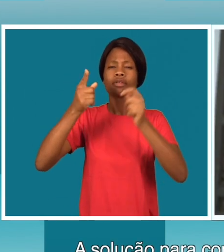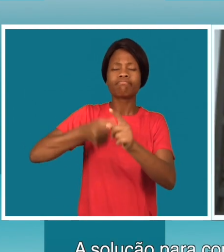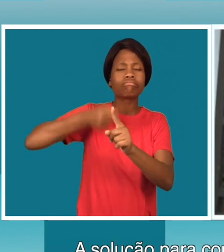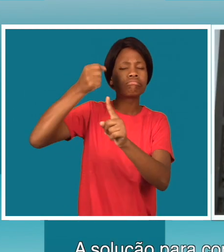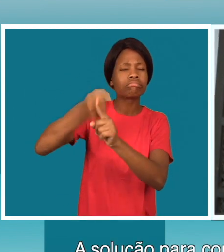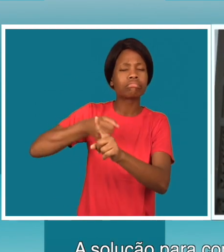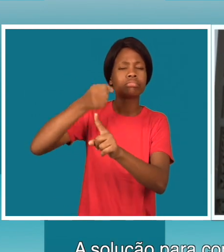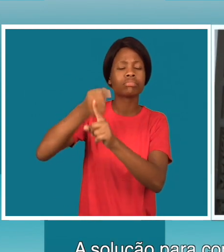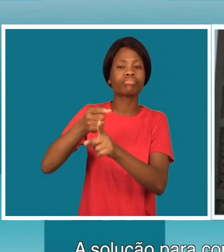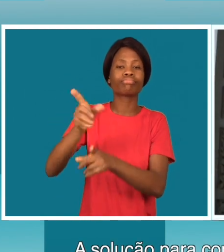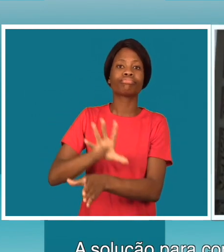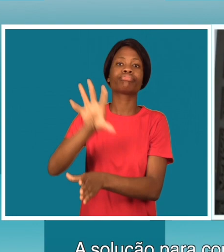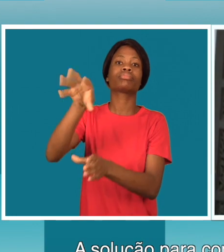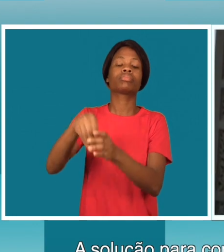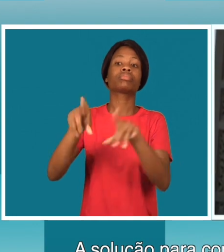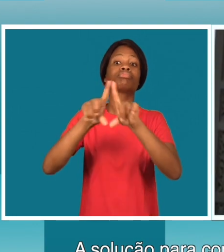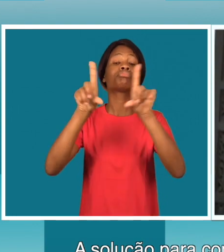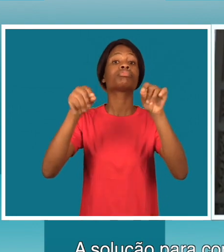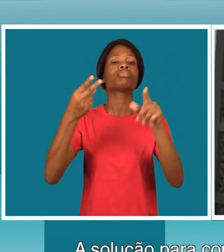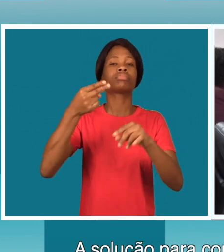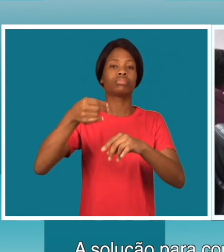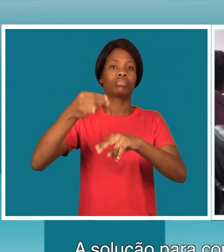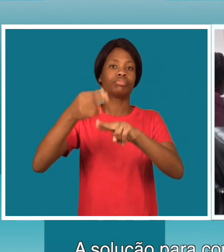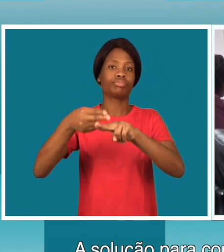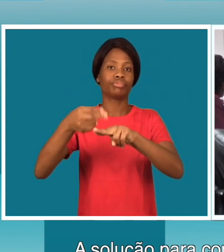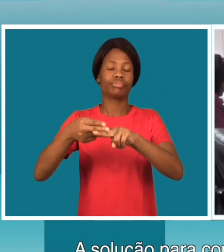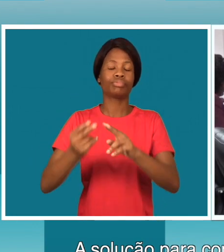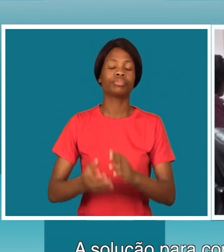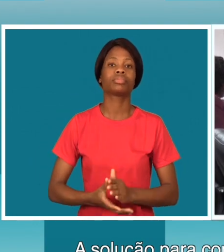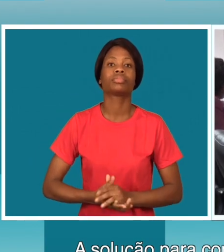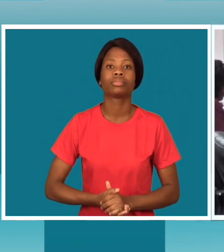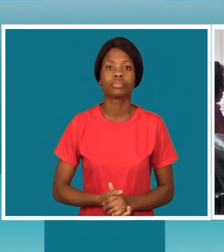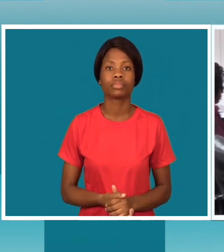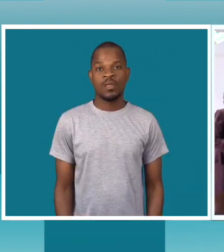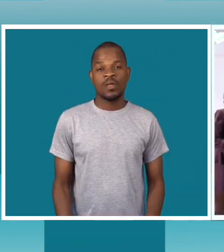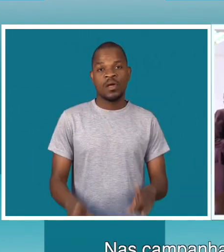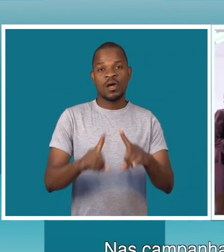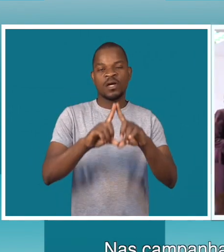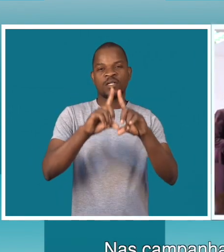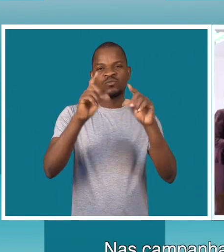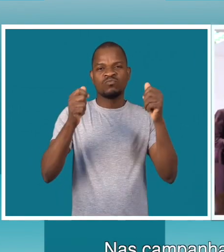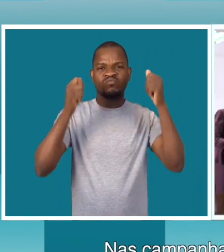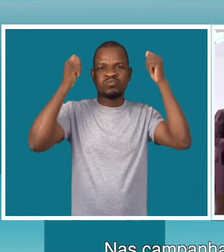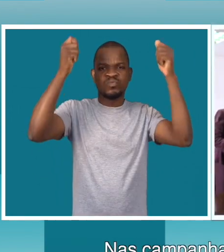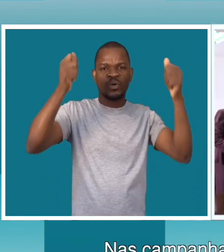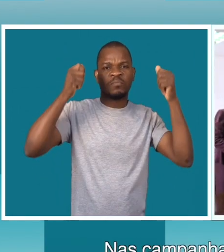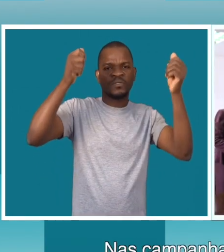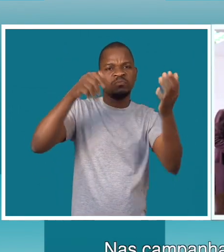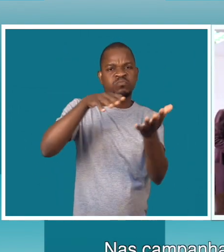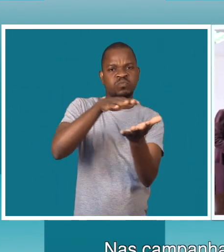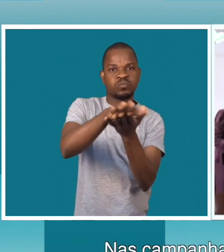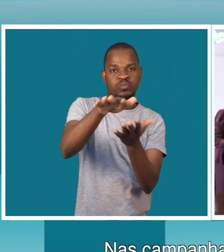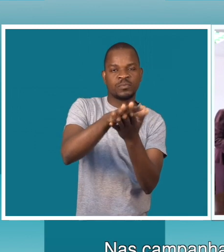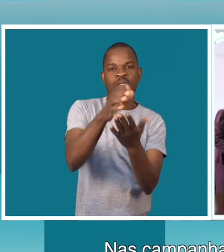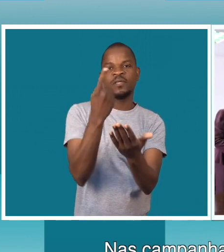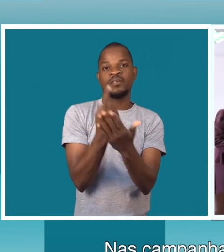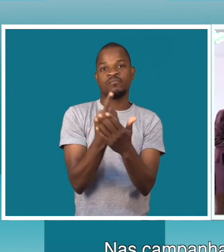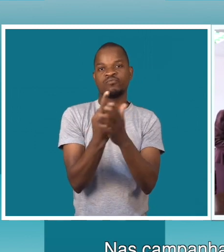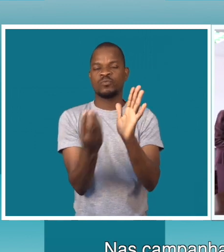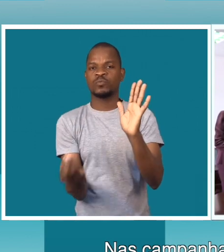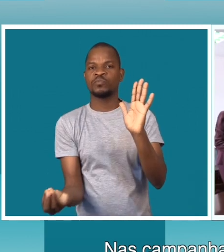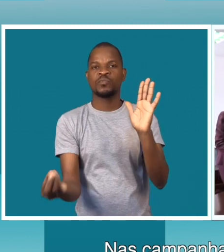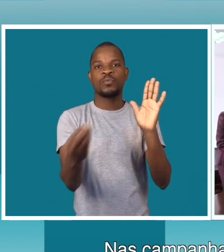passa por garantir campanhas inclusivas sobre o enem fique nas campanhas de sensibilização e